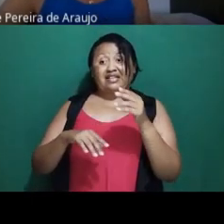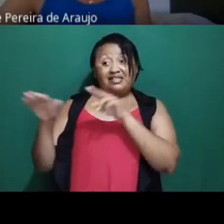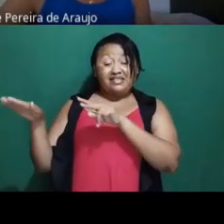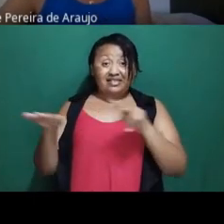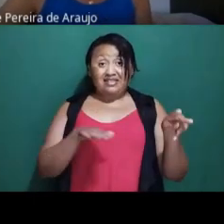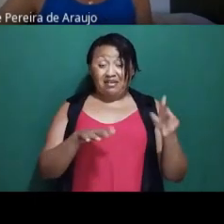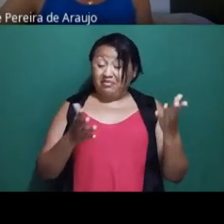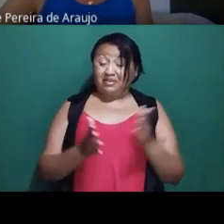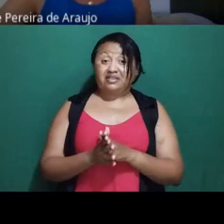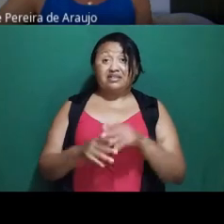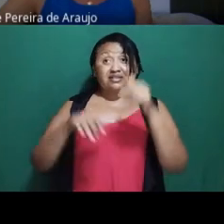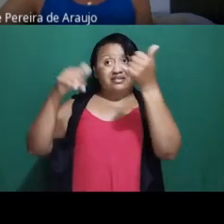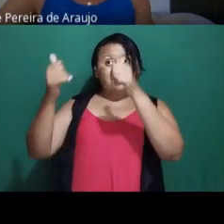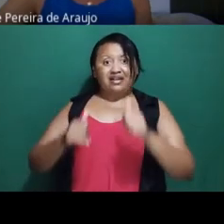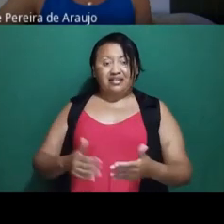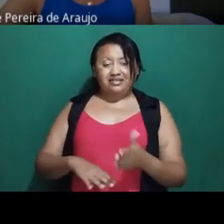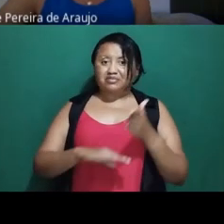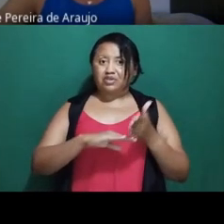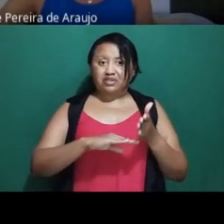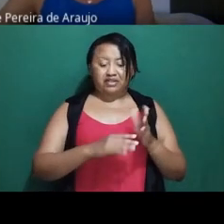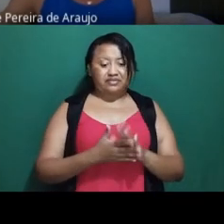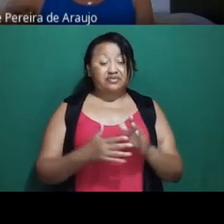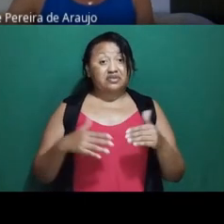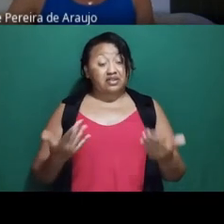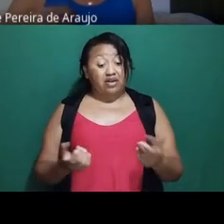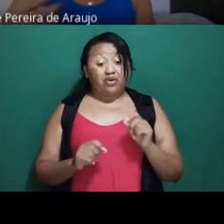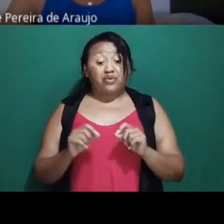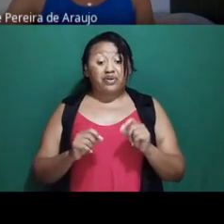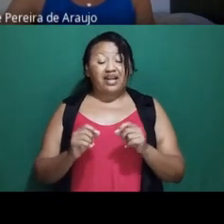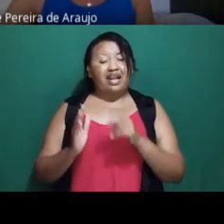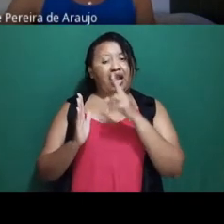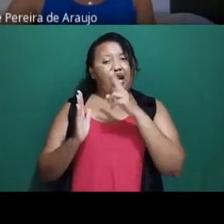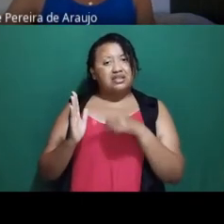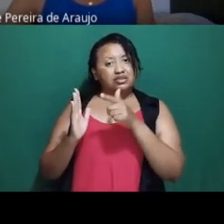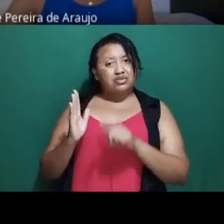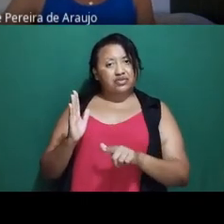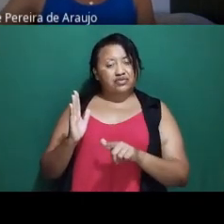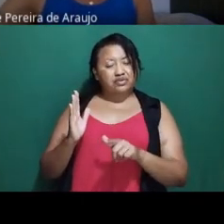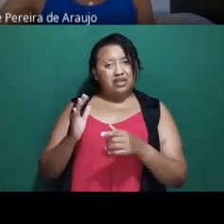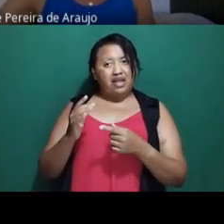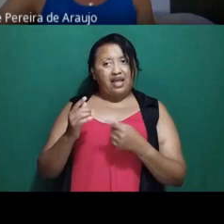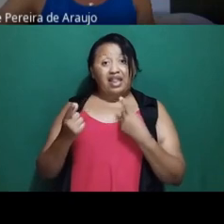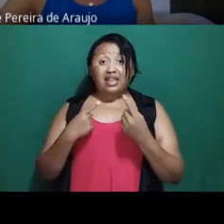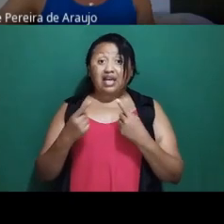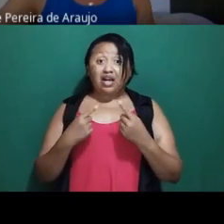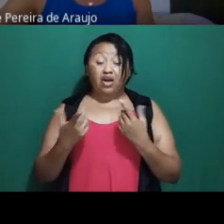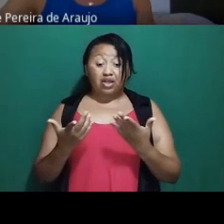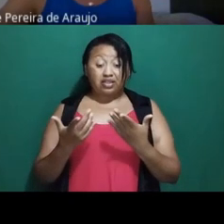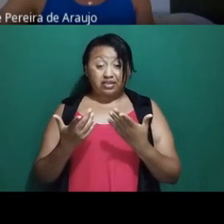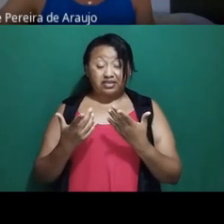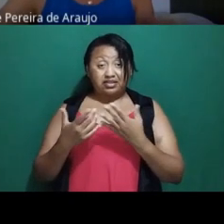a obra Operários Então o que é que mundano faz ele faz uma releitura ele dialoga com a obra